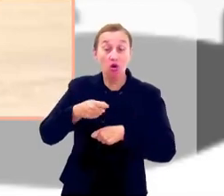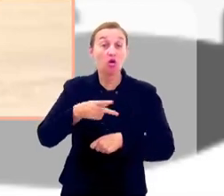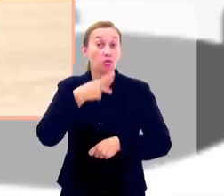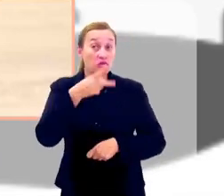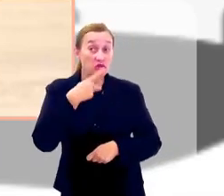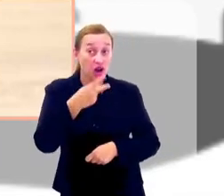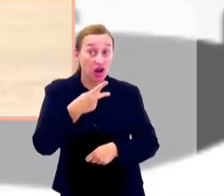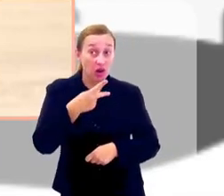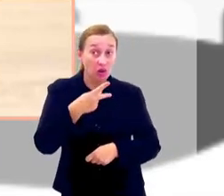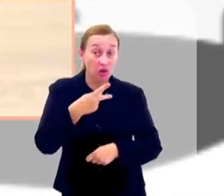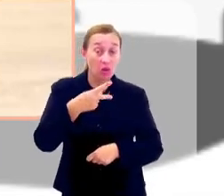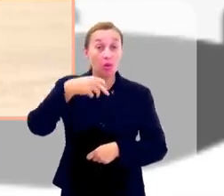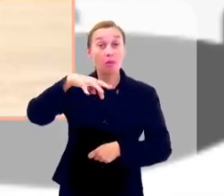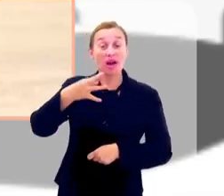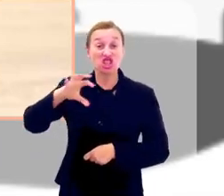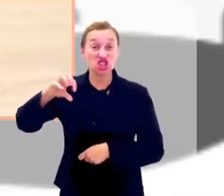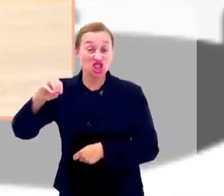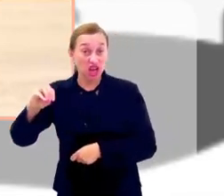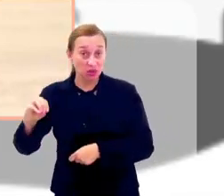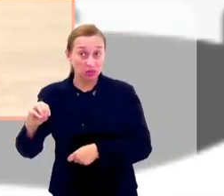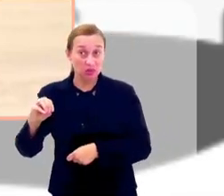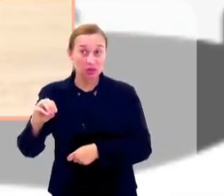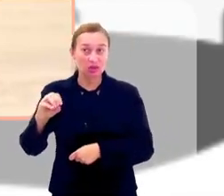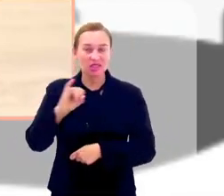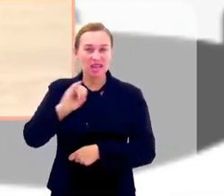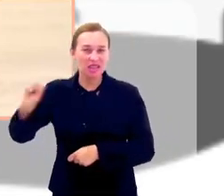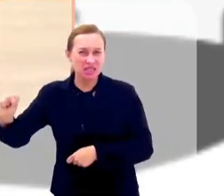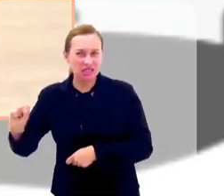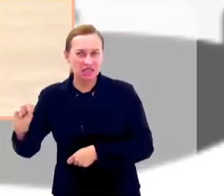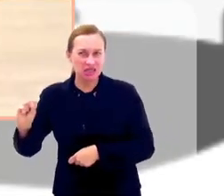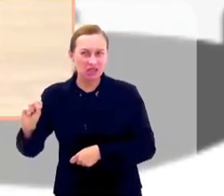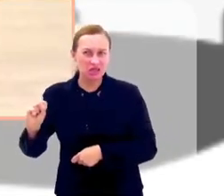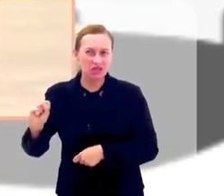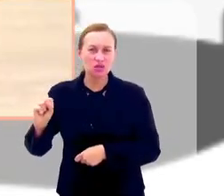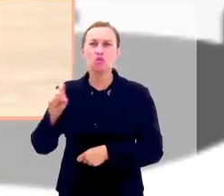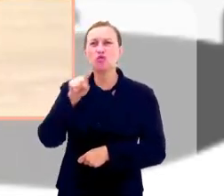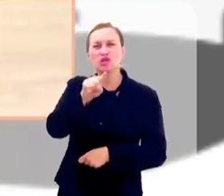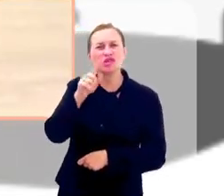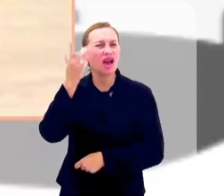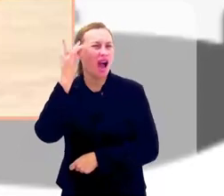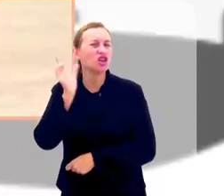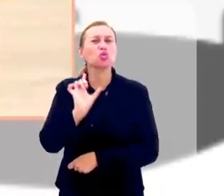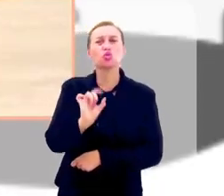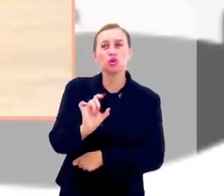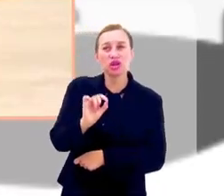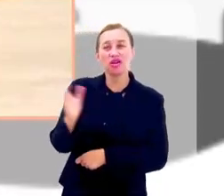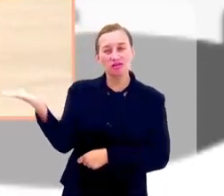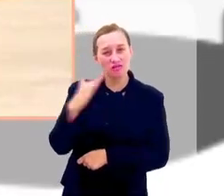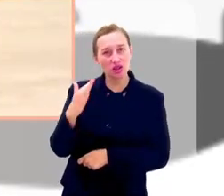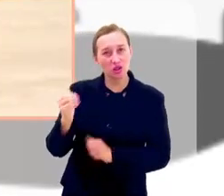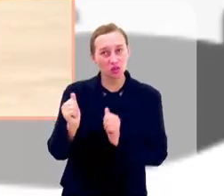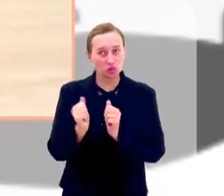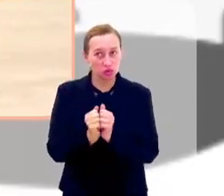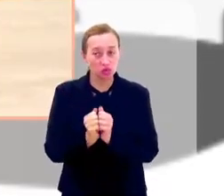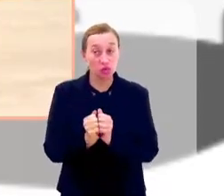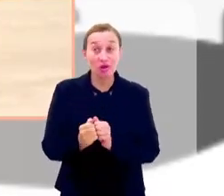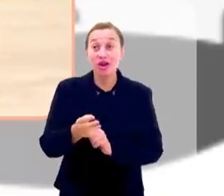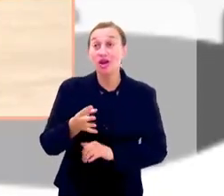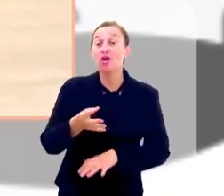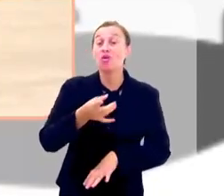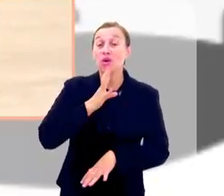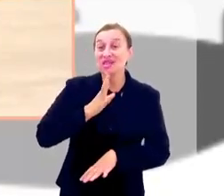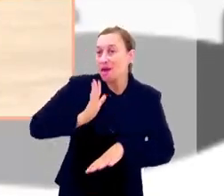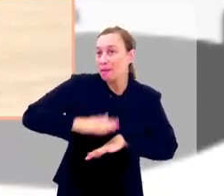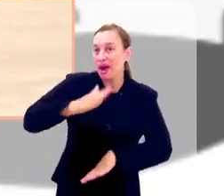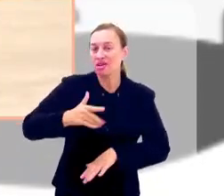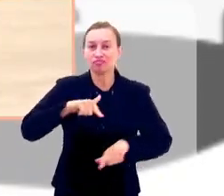questionou o consagrado escritor Machado de Assis. O que que você acha? Pois vem com a gente descobrir um pouco mais